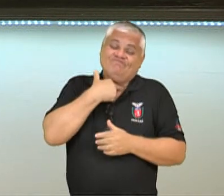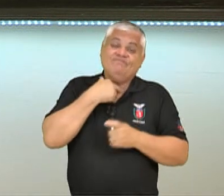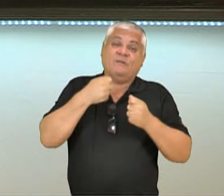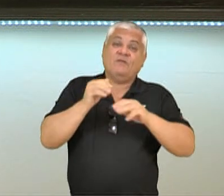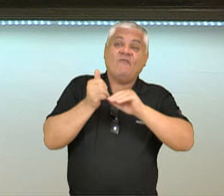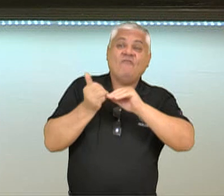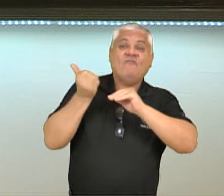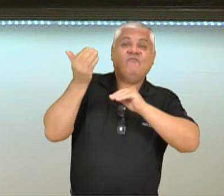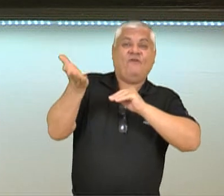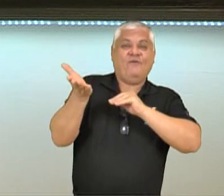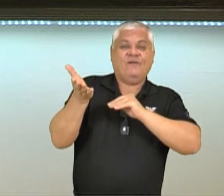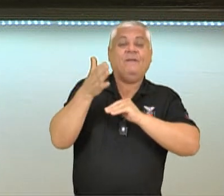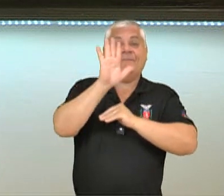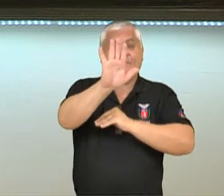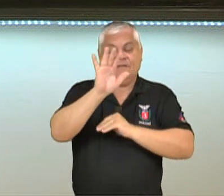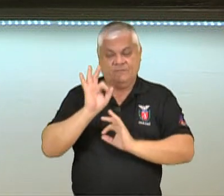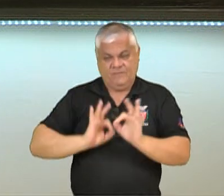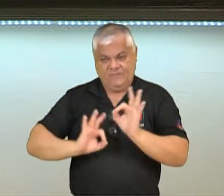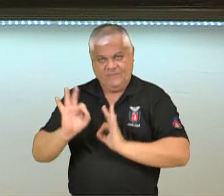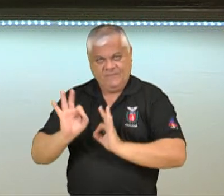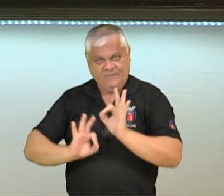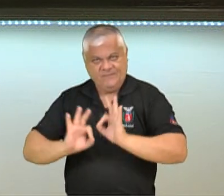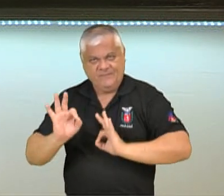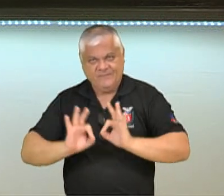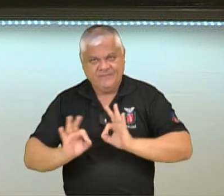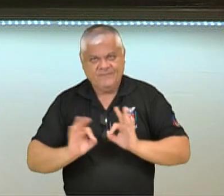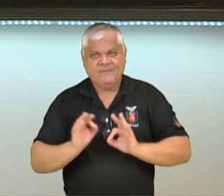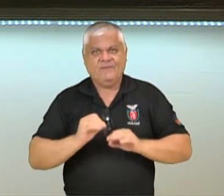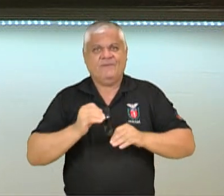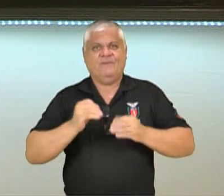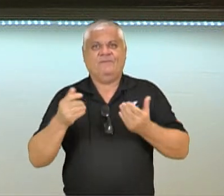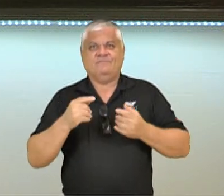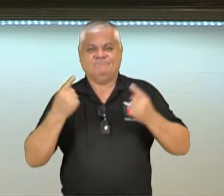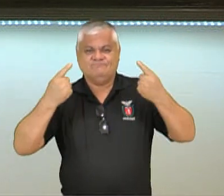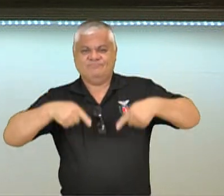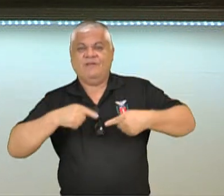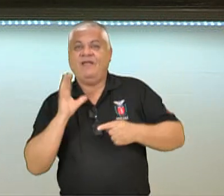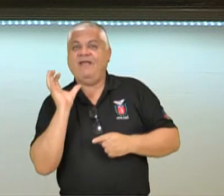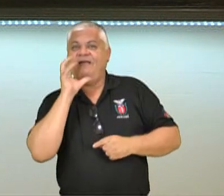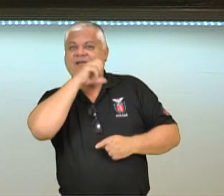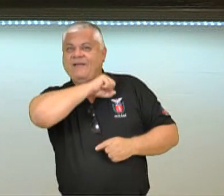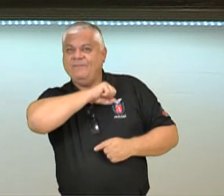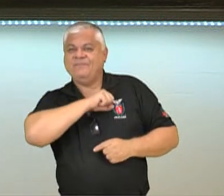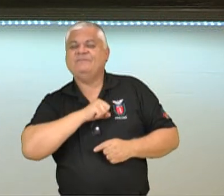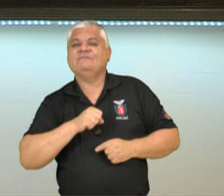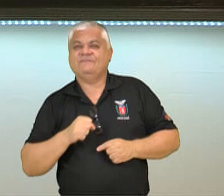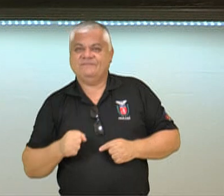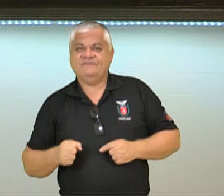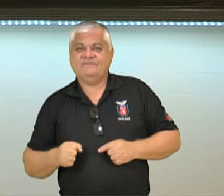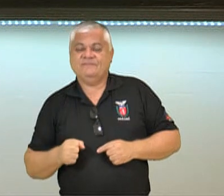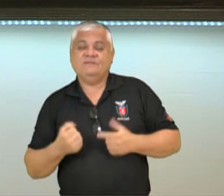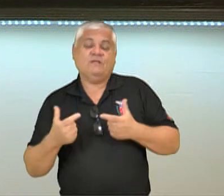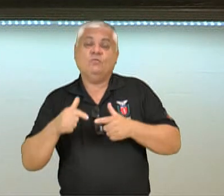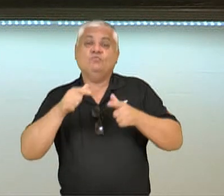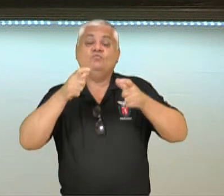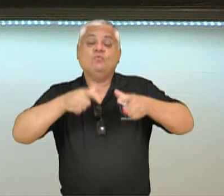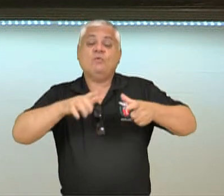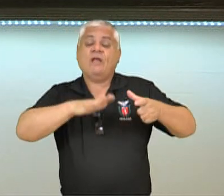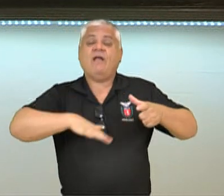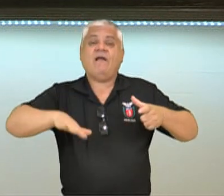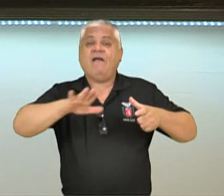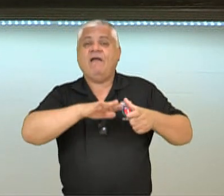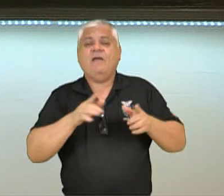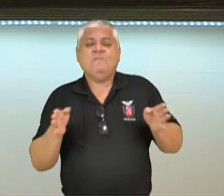consegue, sim, organizar provas rápidas, por exemplo, de corridas de orientação, num espaço menor,